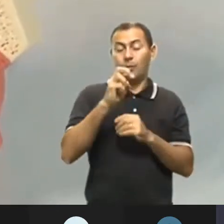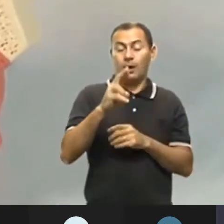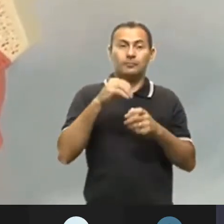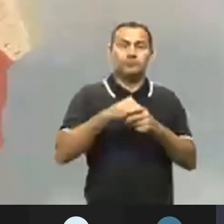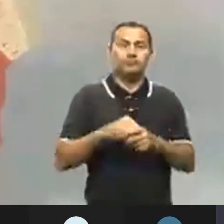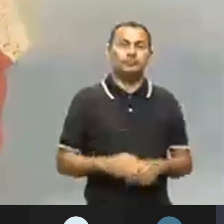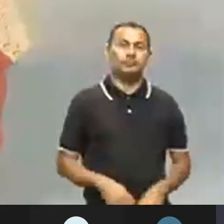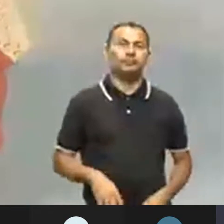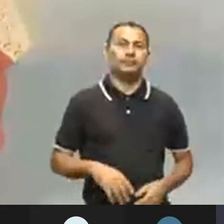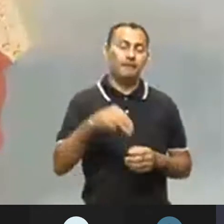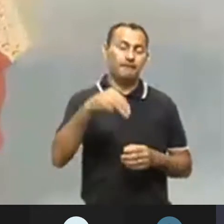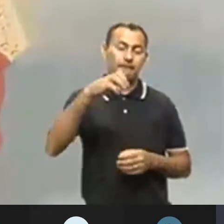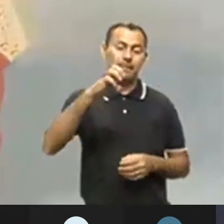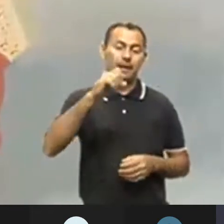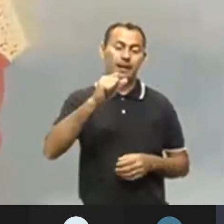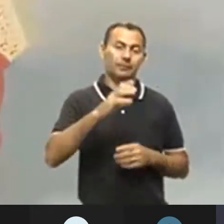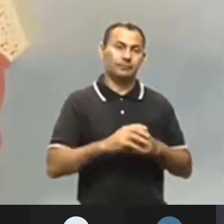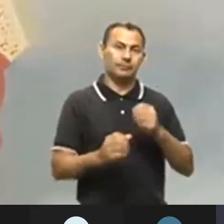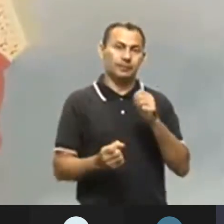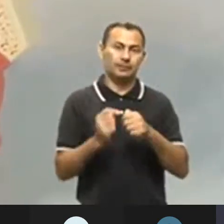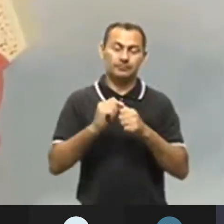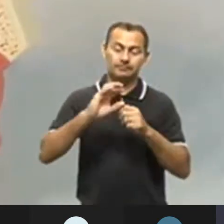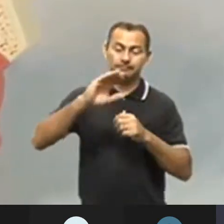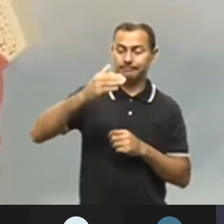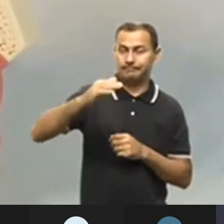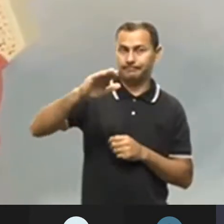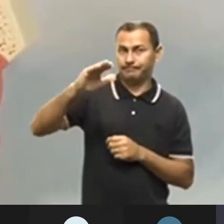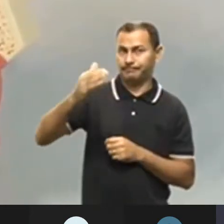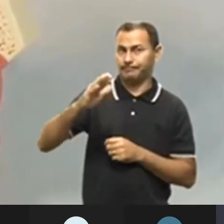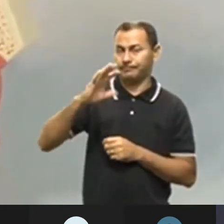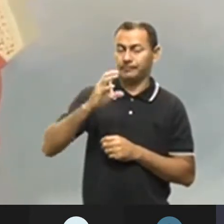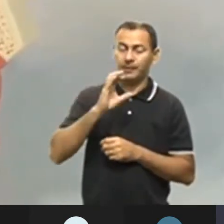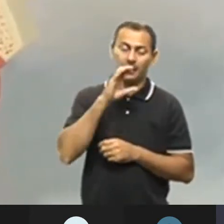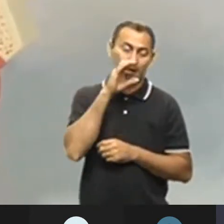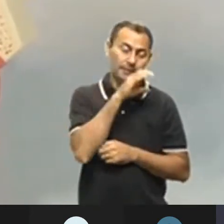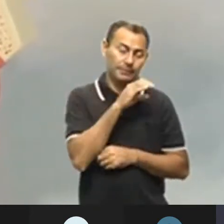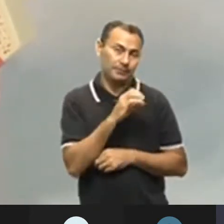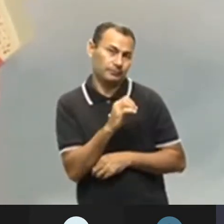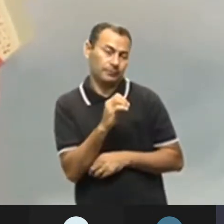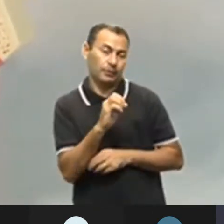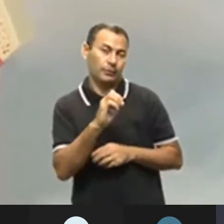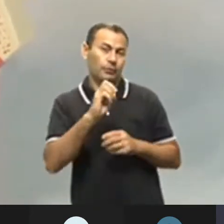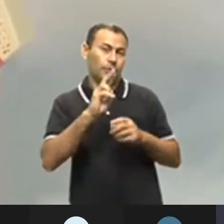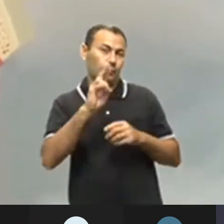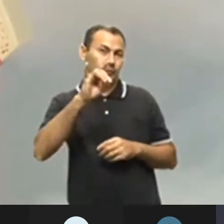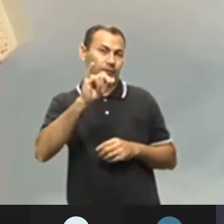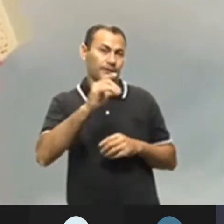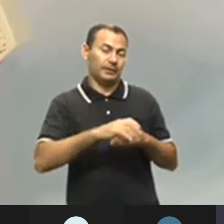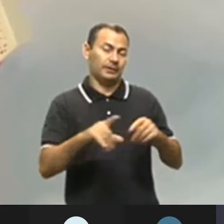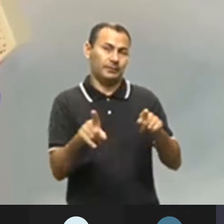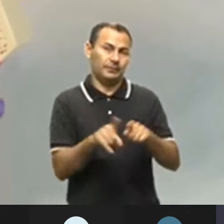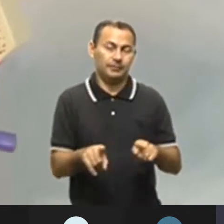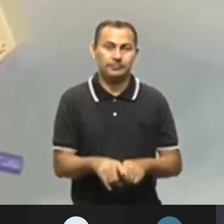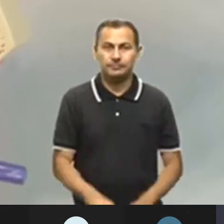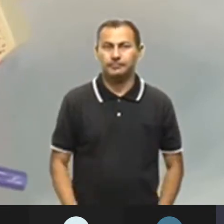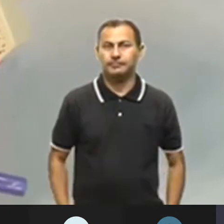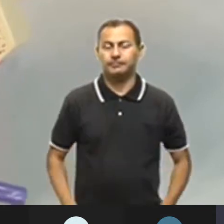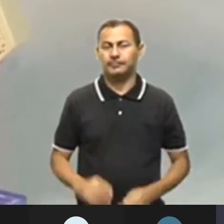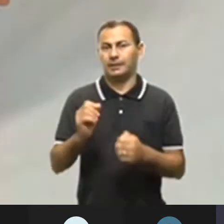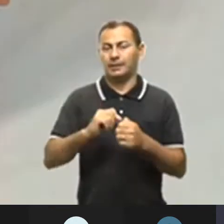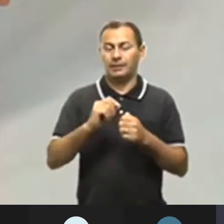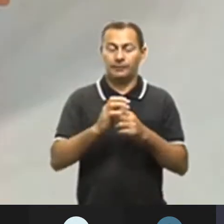passa aí nesses meatos que são formados aí, ele é aquecido umidificado e também,